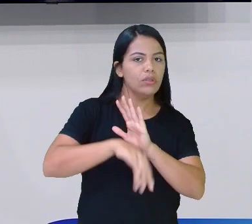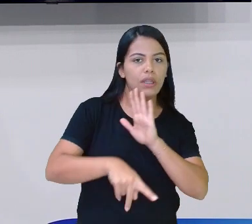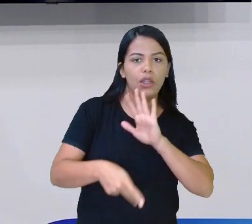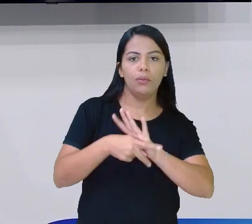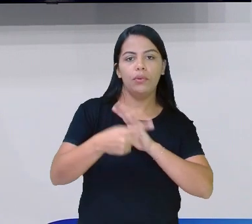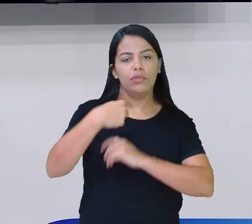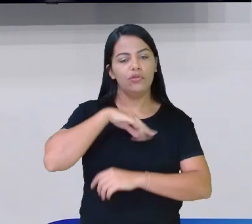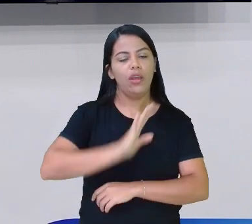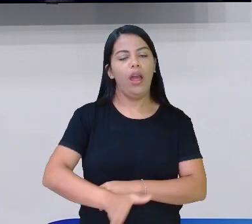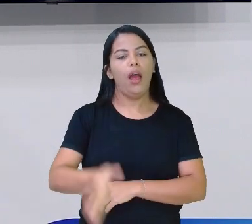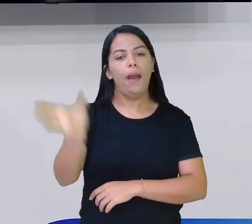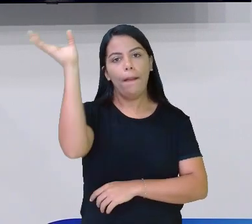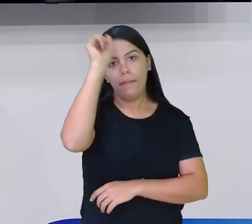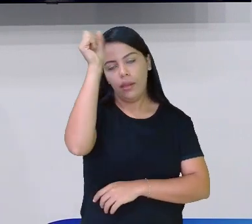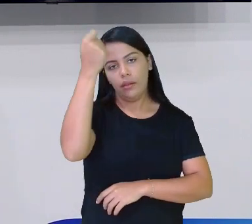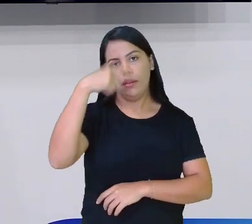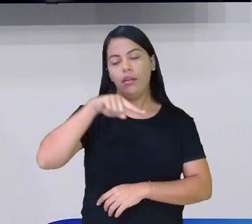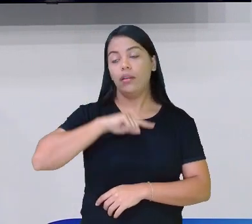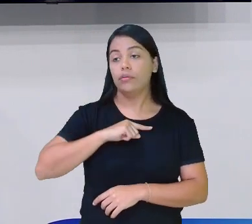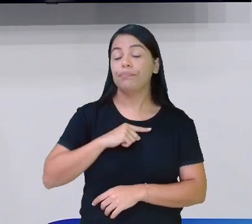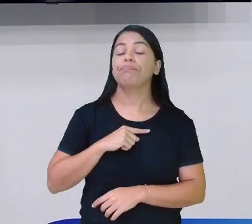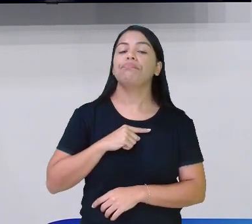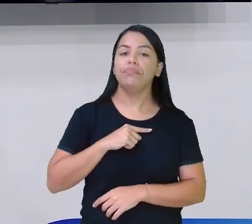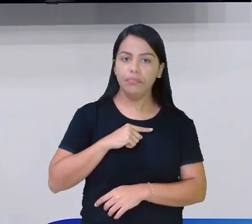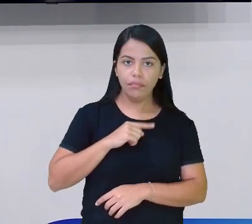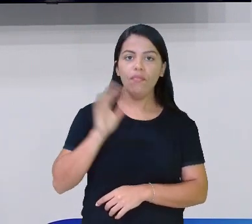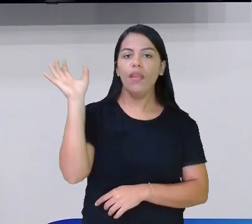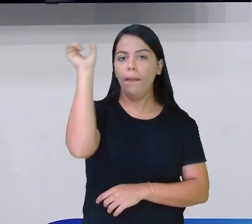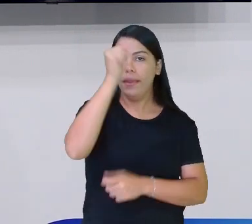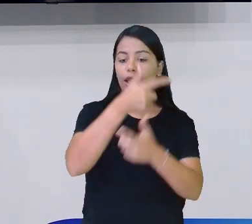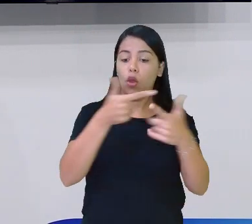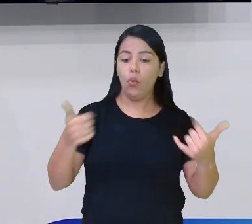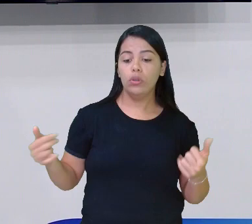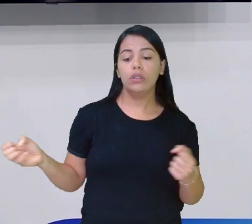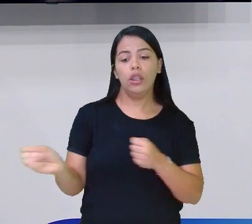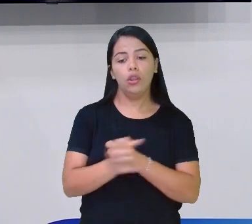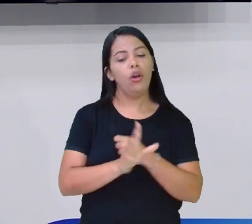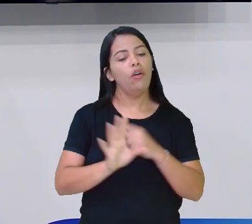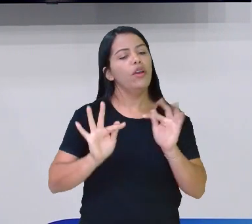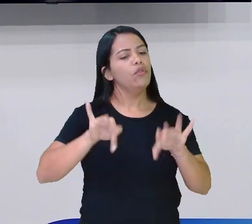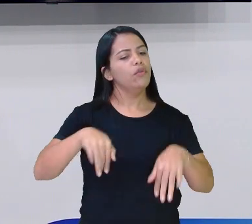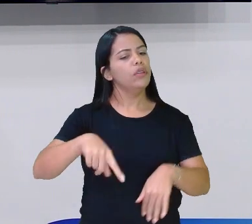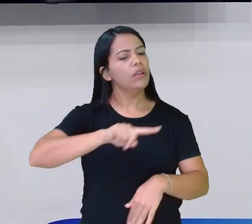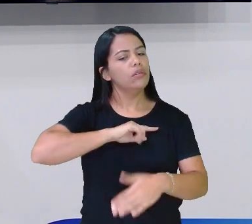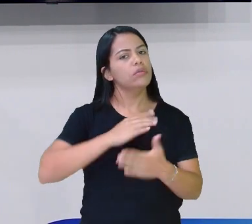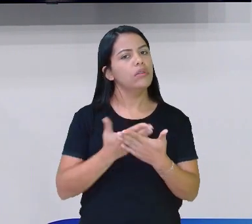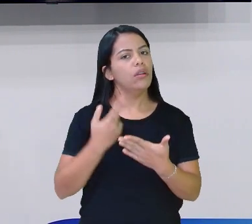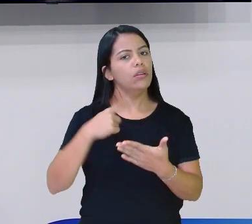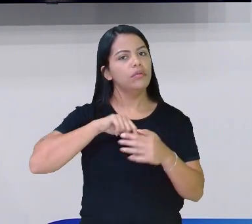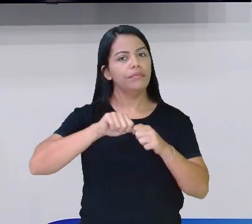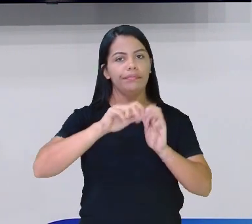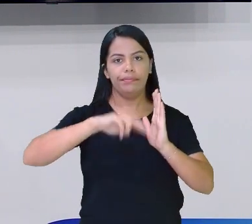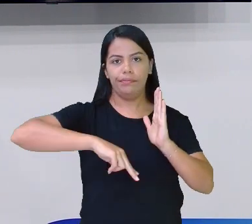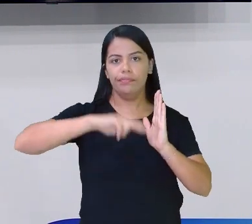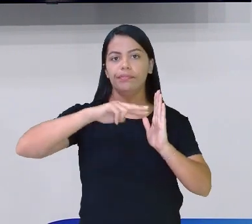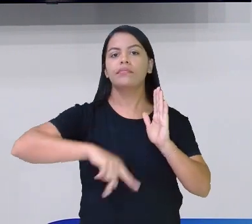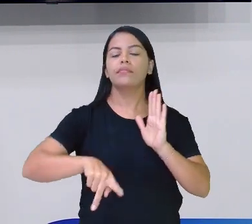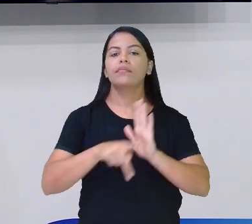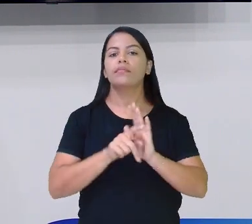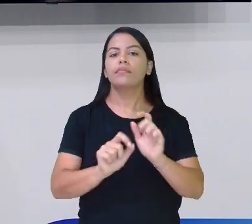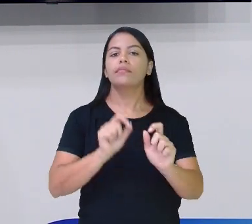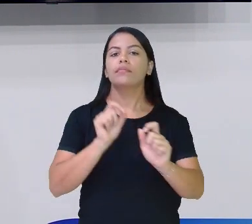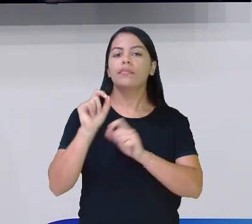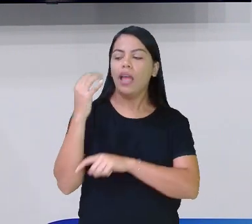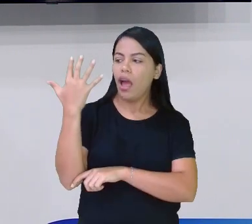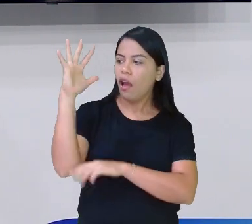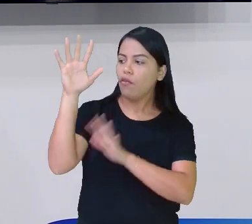já aprendemos, aprendendo coisas novas, e ao final da aula de hoje iremos fazer uma leitura de leite aqui na